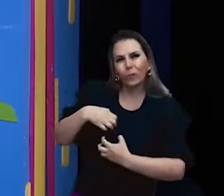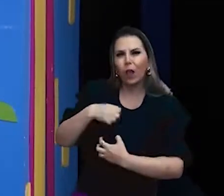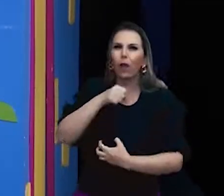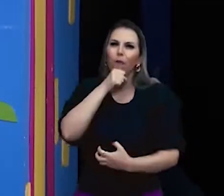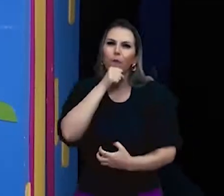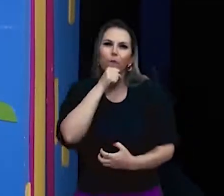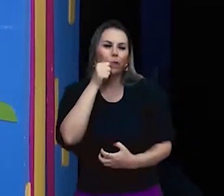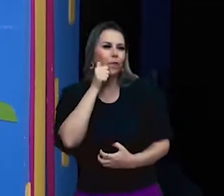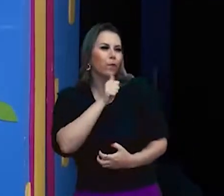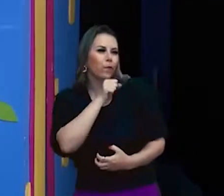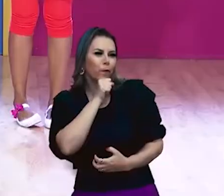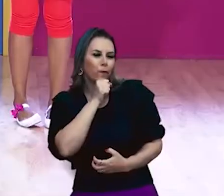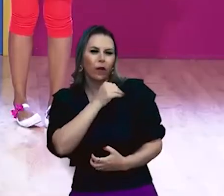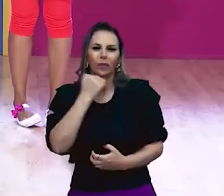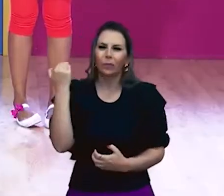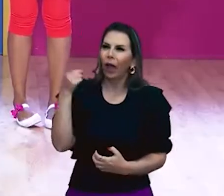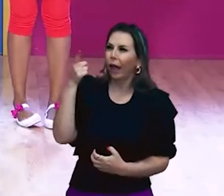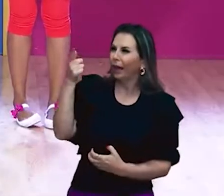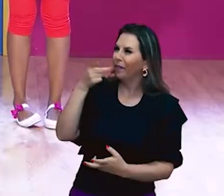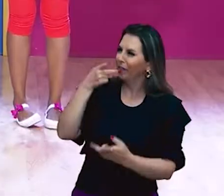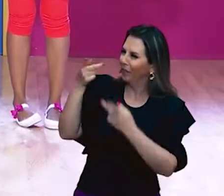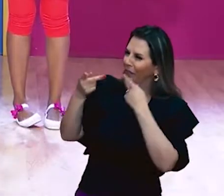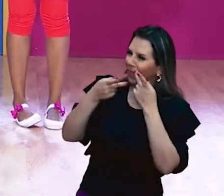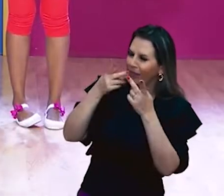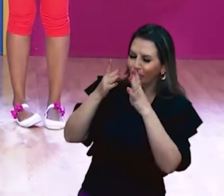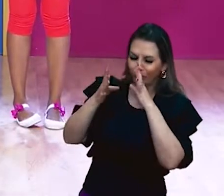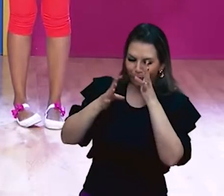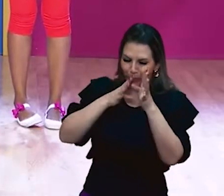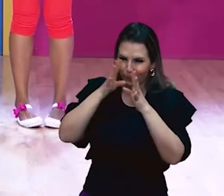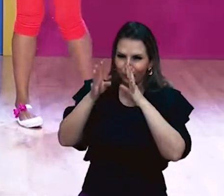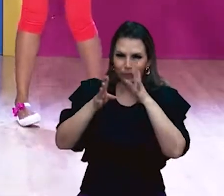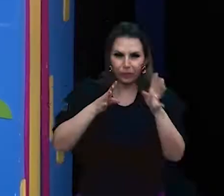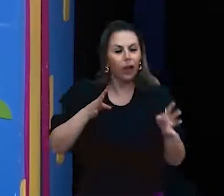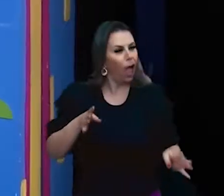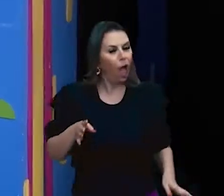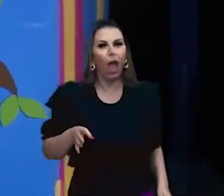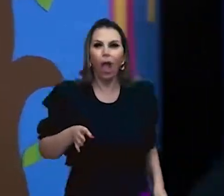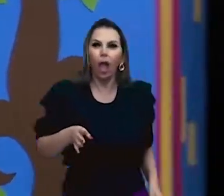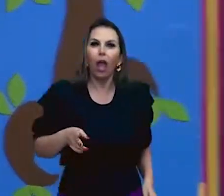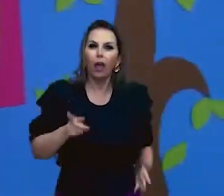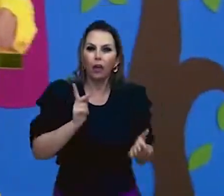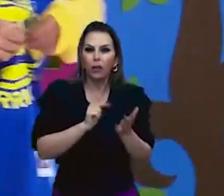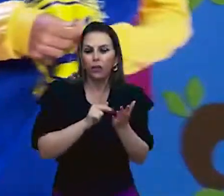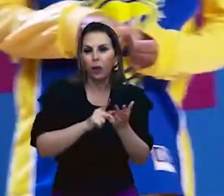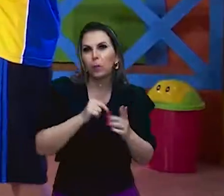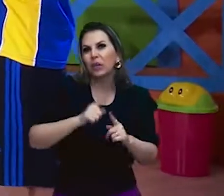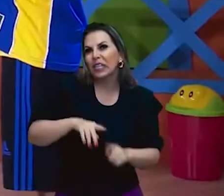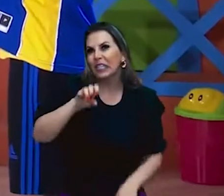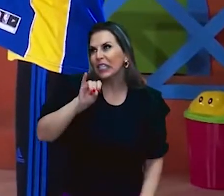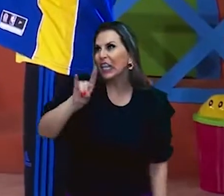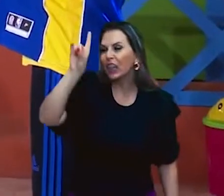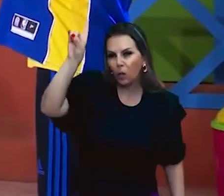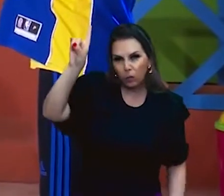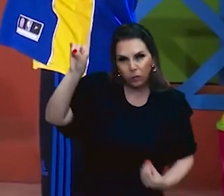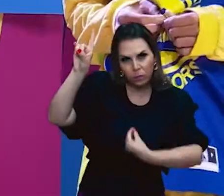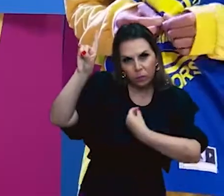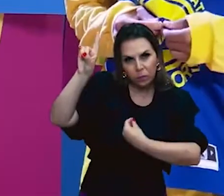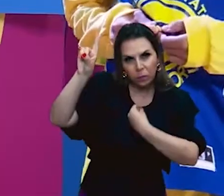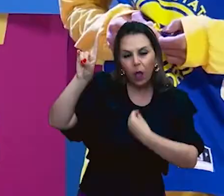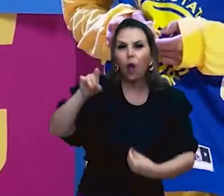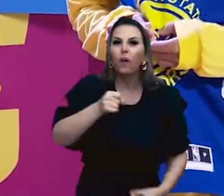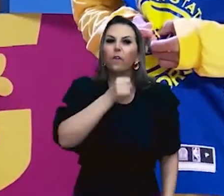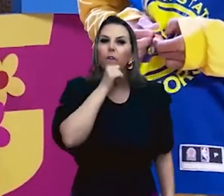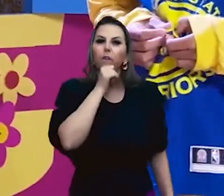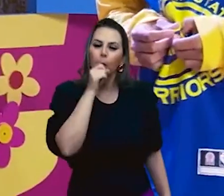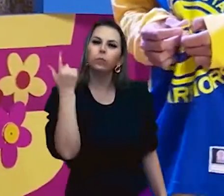da minha avó, sabe? Aí ela não tá falando coisa com coisa, né, Duda? É isso mesmo. Porque se Deus existisse, a minha